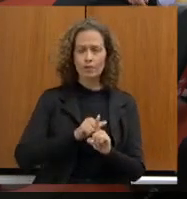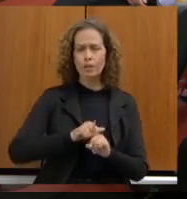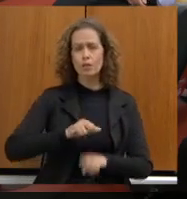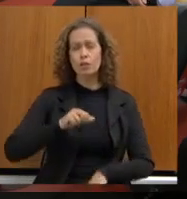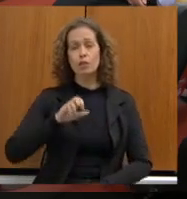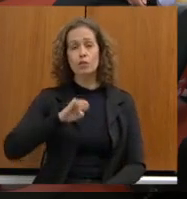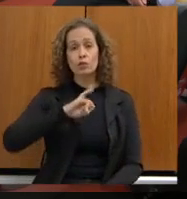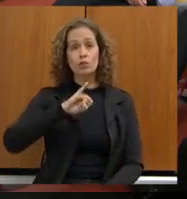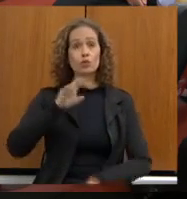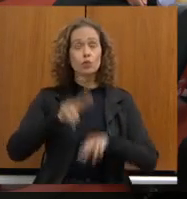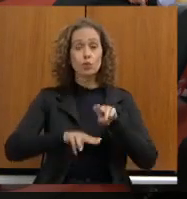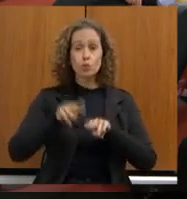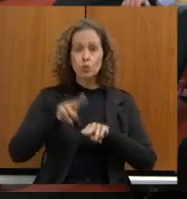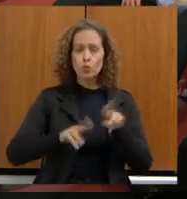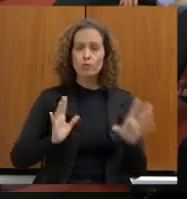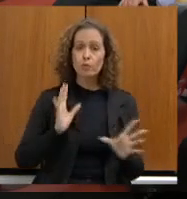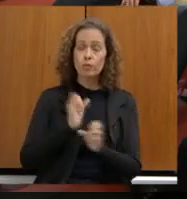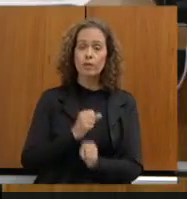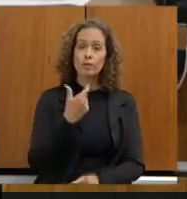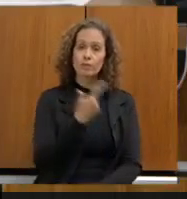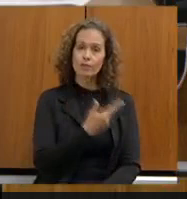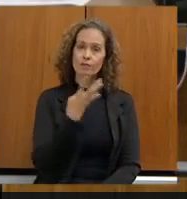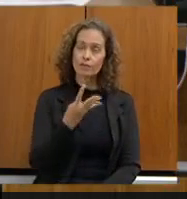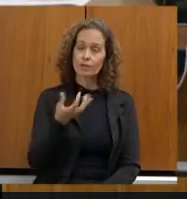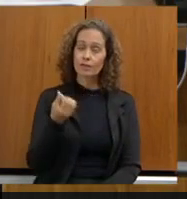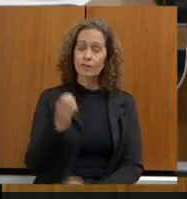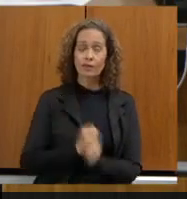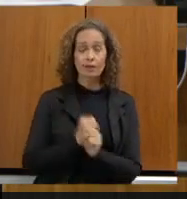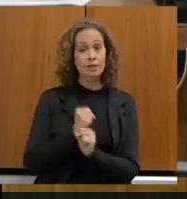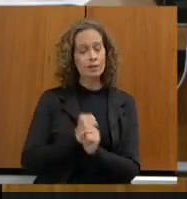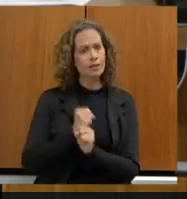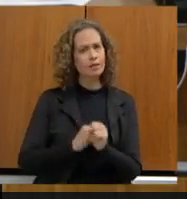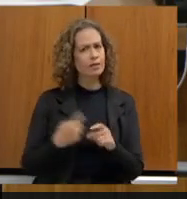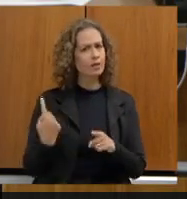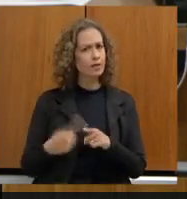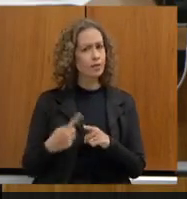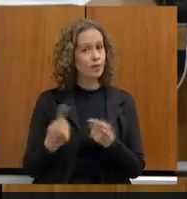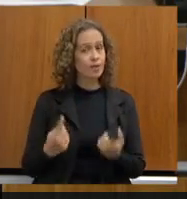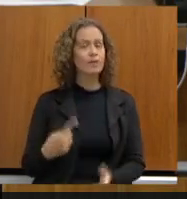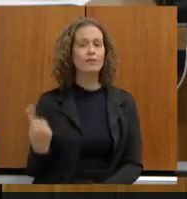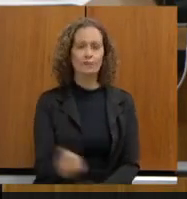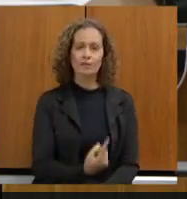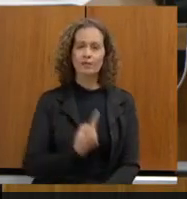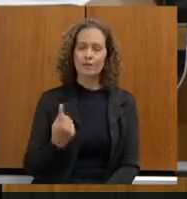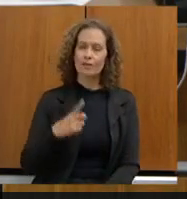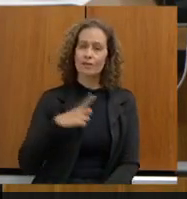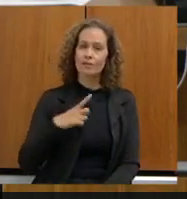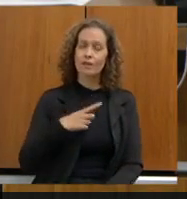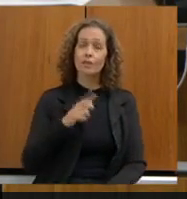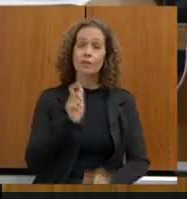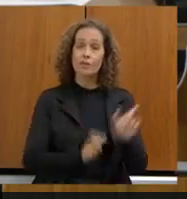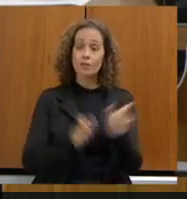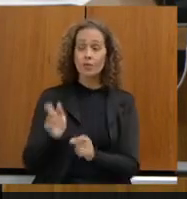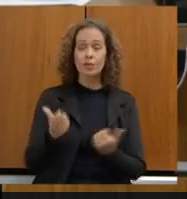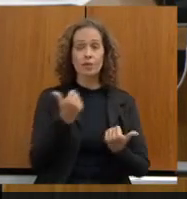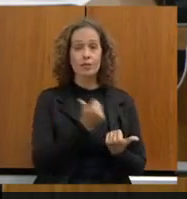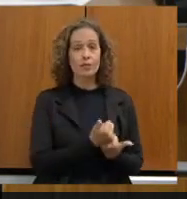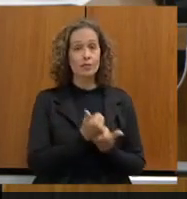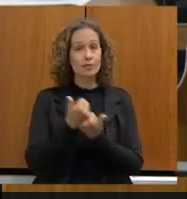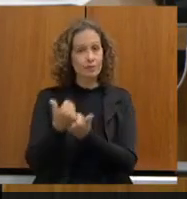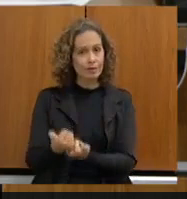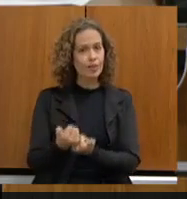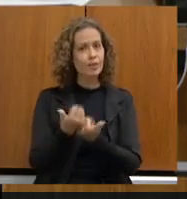Junho completa 246 anos E é porque nós temos apoiadores né Nós